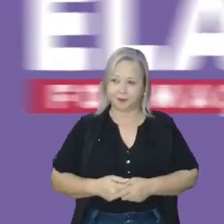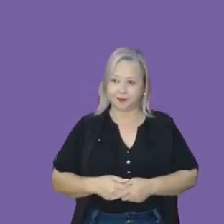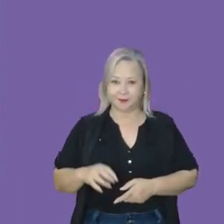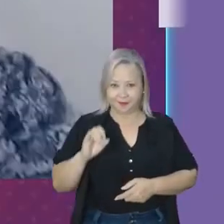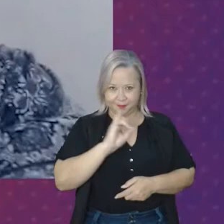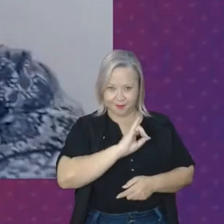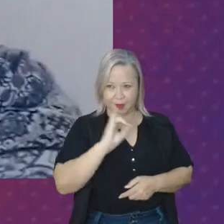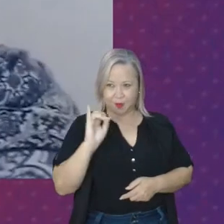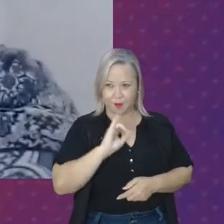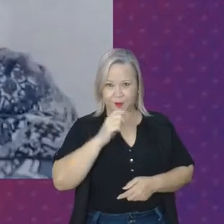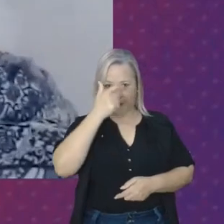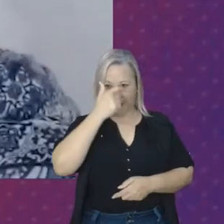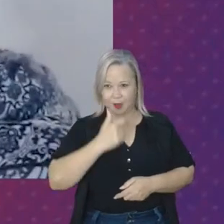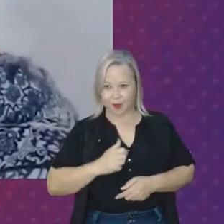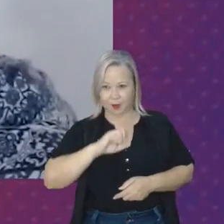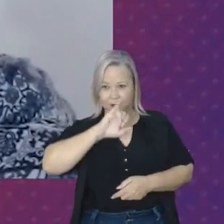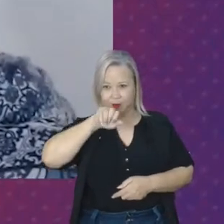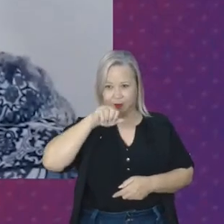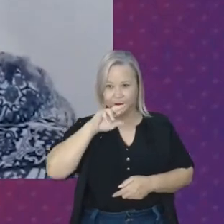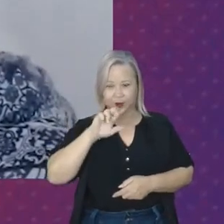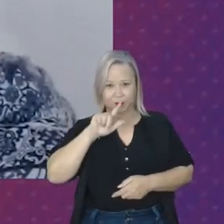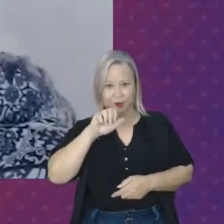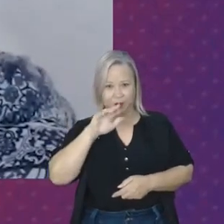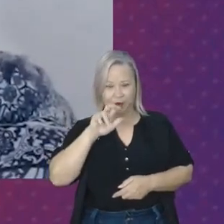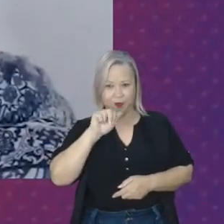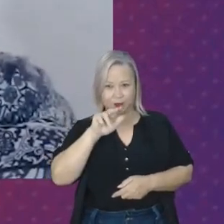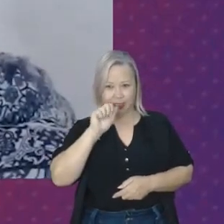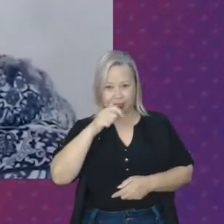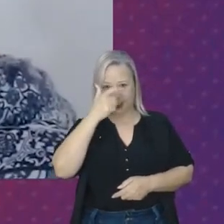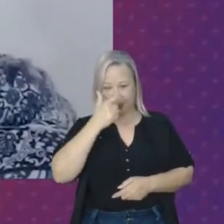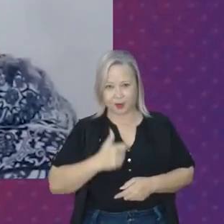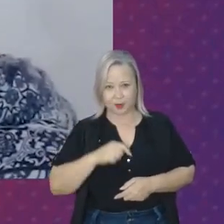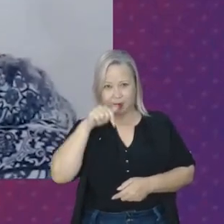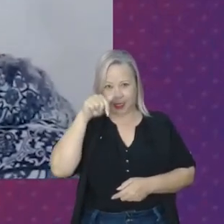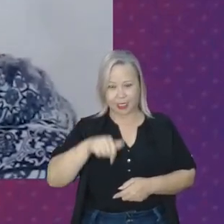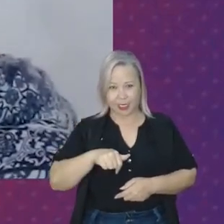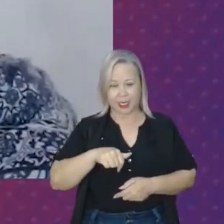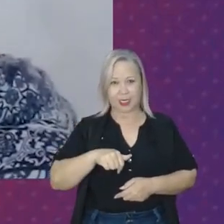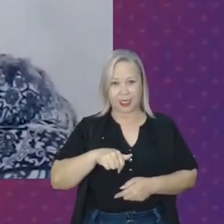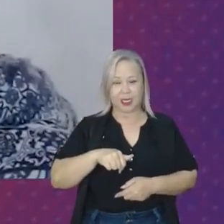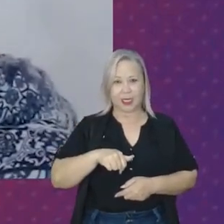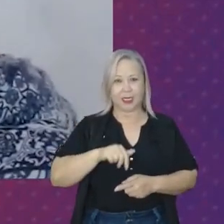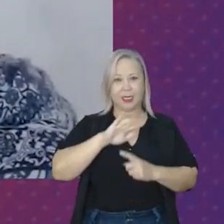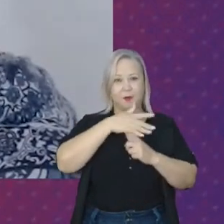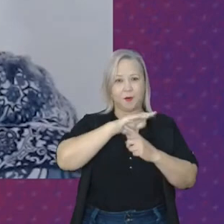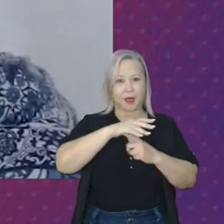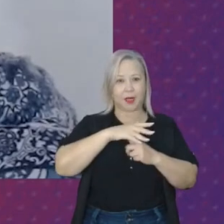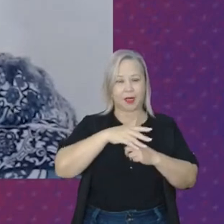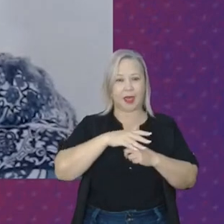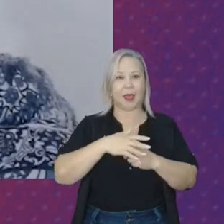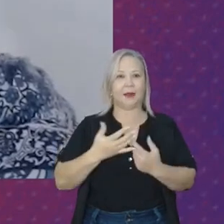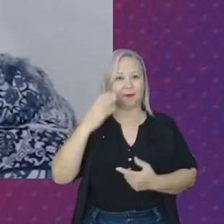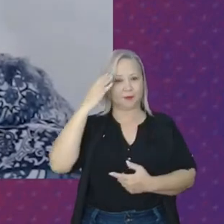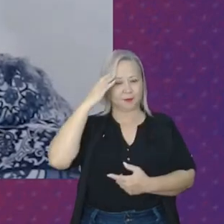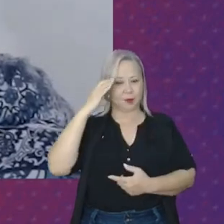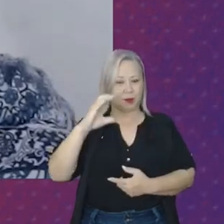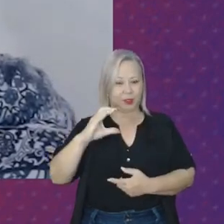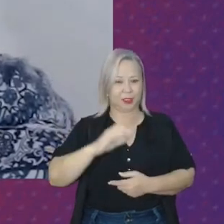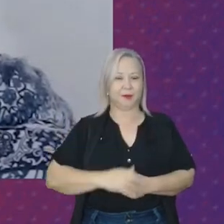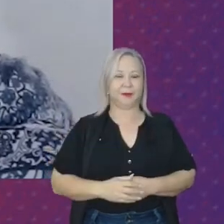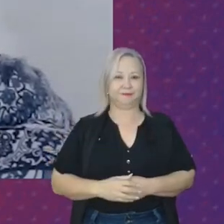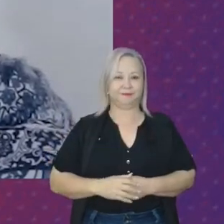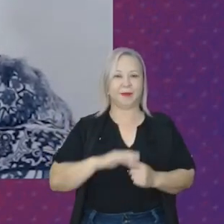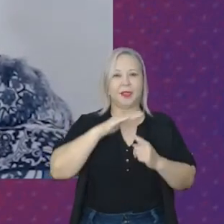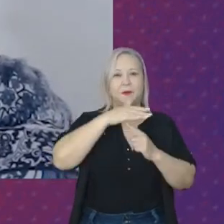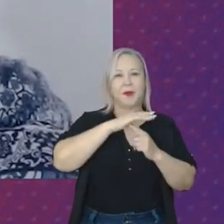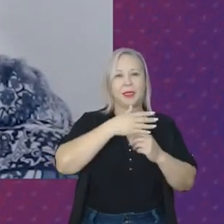Olá, eu sou Juliana Mittelbach, eu sou aqui do Paraná, em Curitiba. O Paraná que